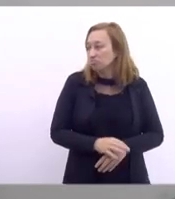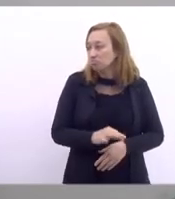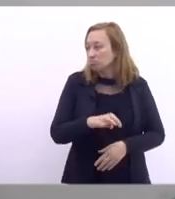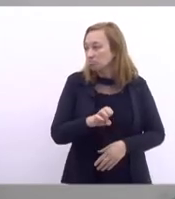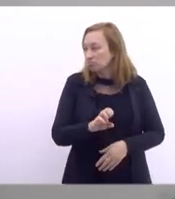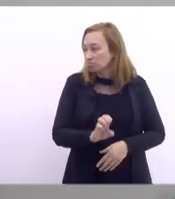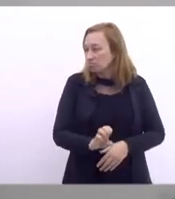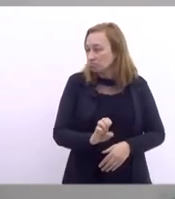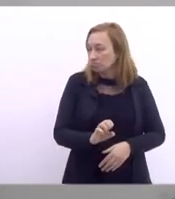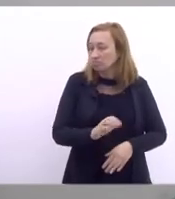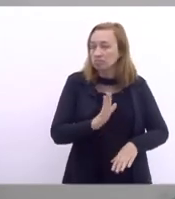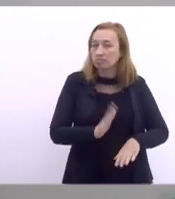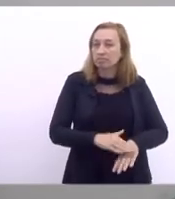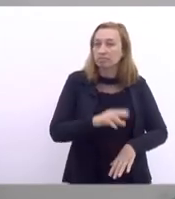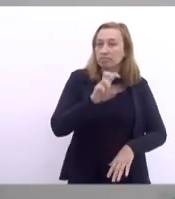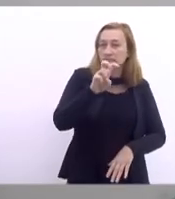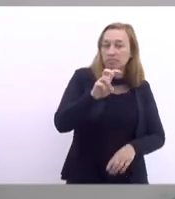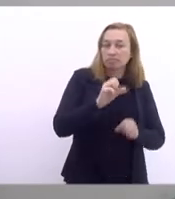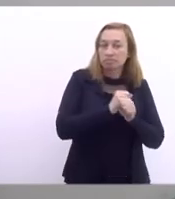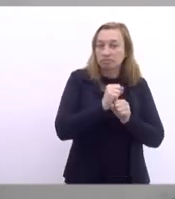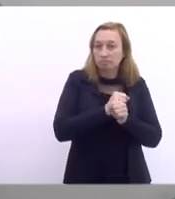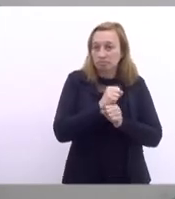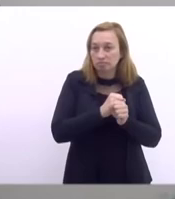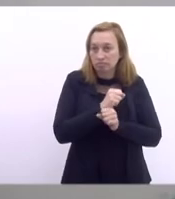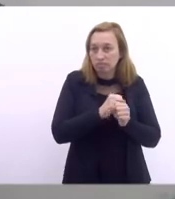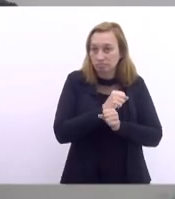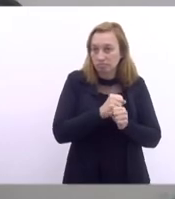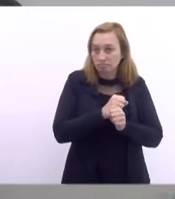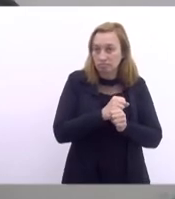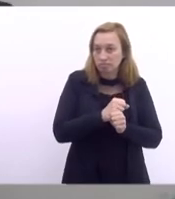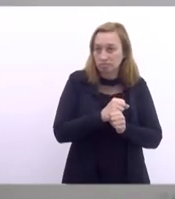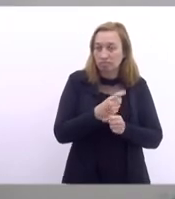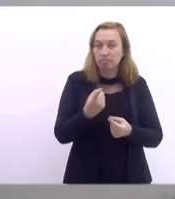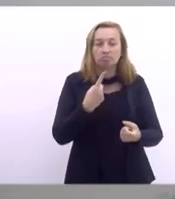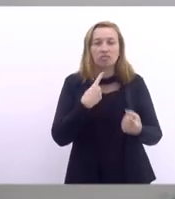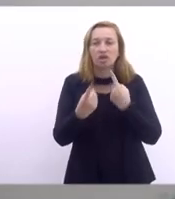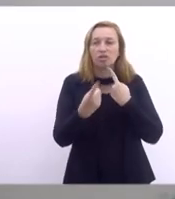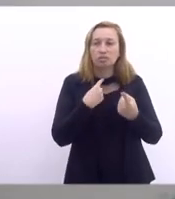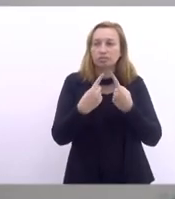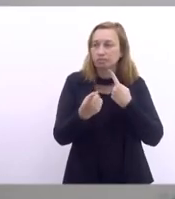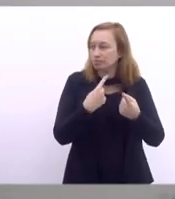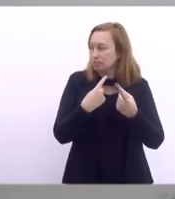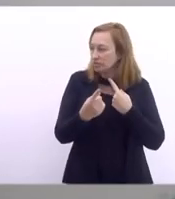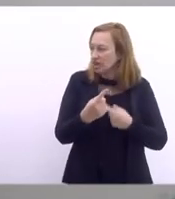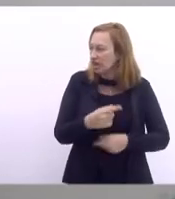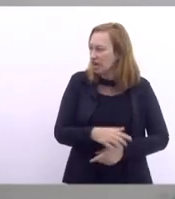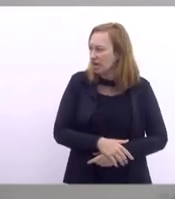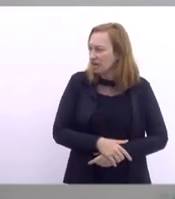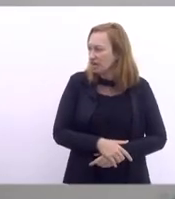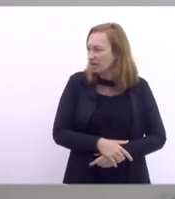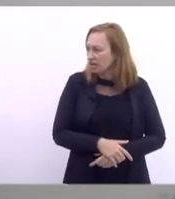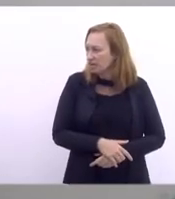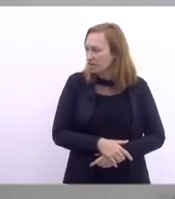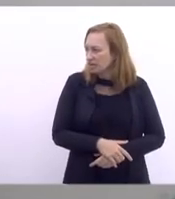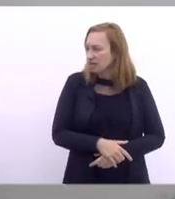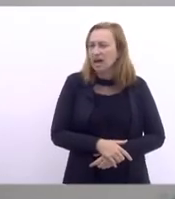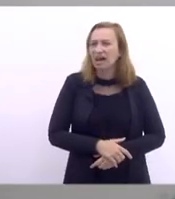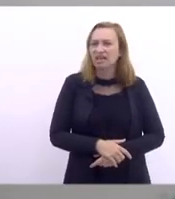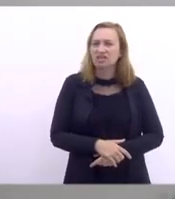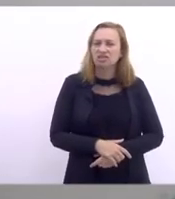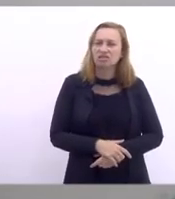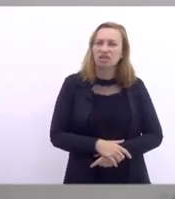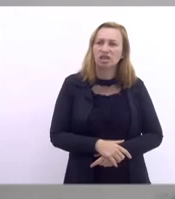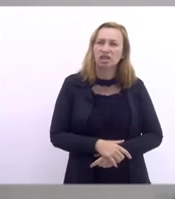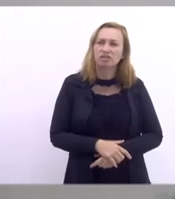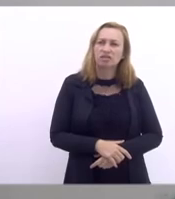para rejuvenescer por mais cinco anos isso em rodovias porque se for em logradouros públicos vai